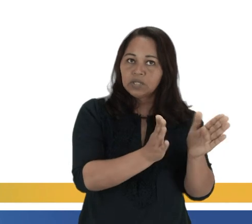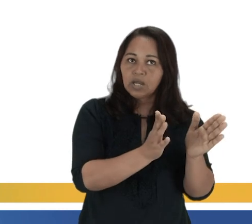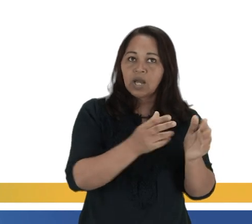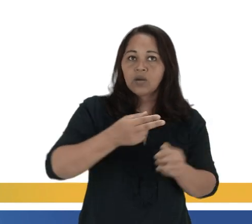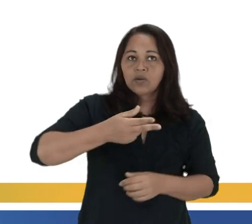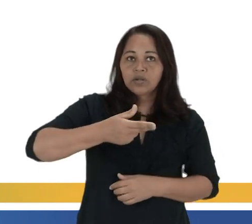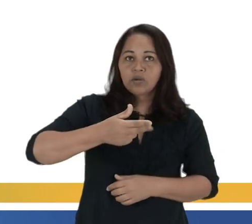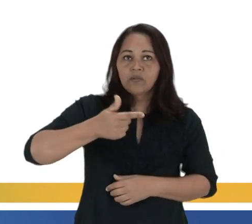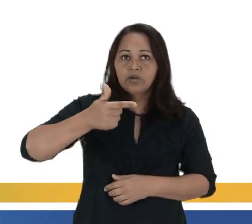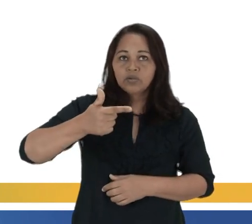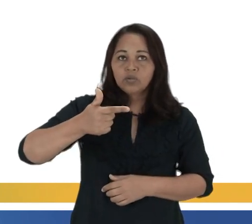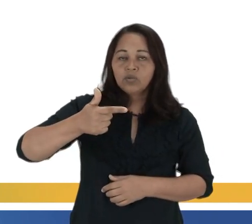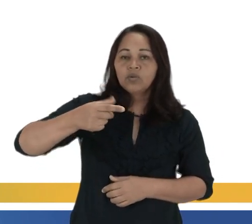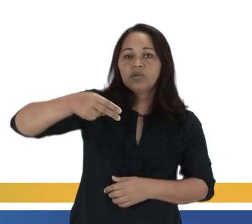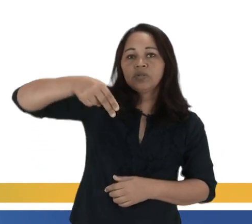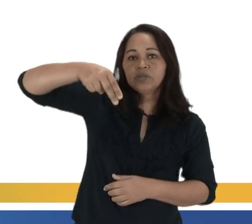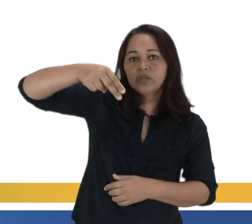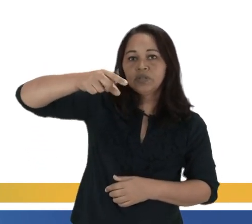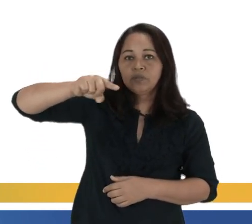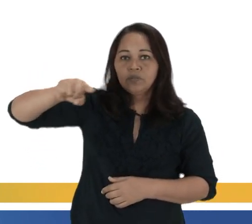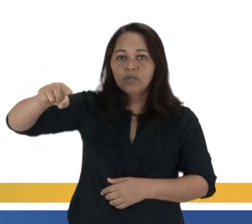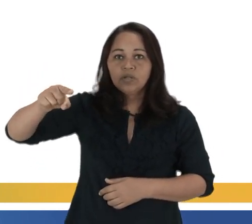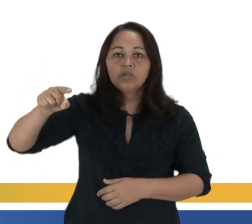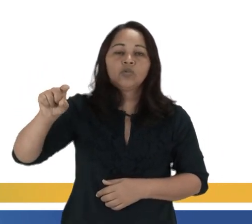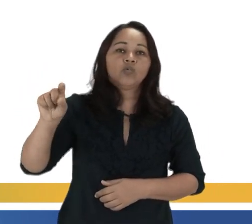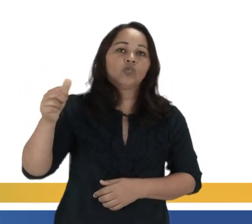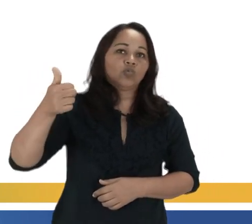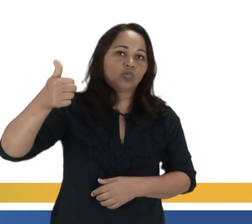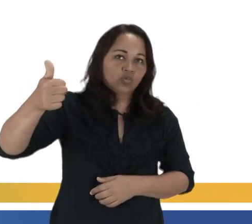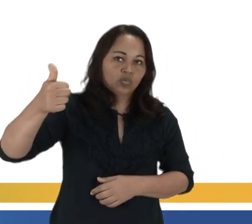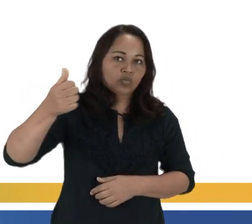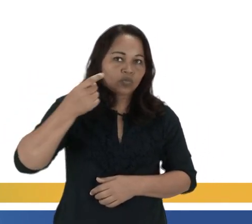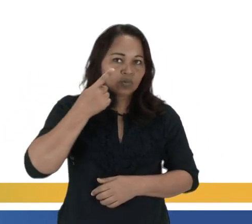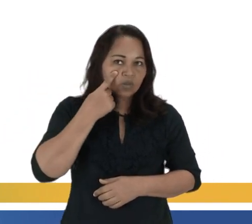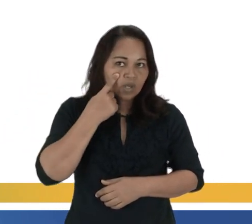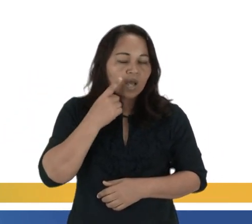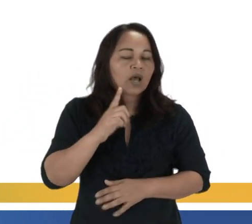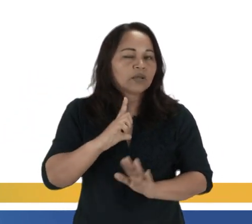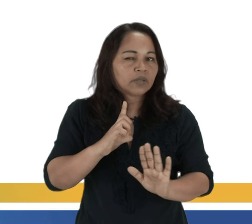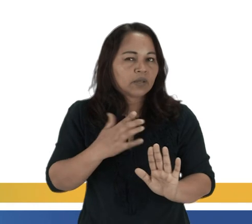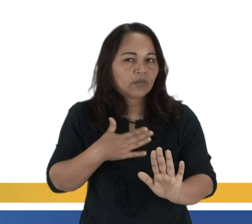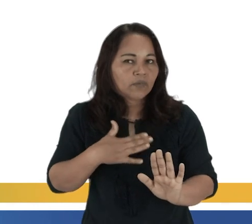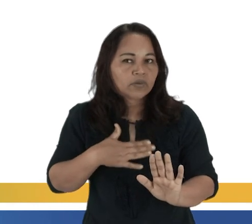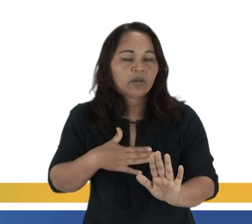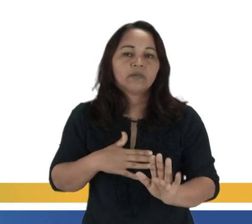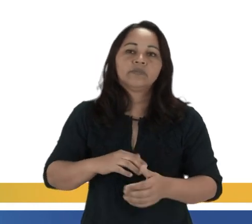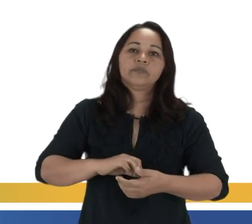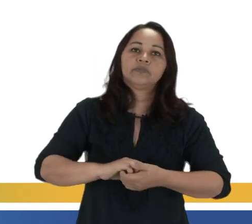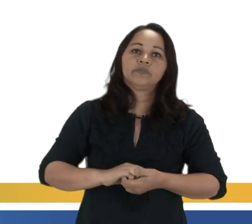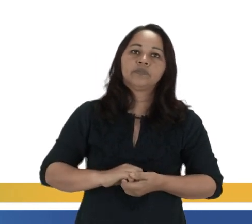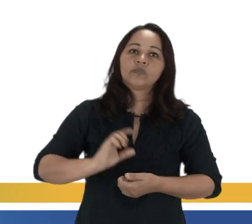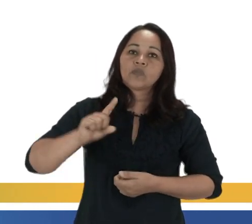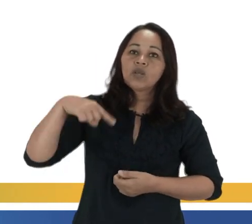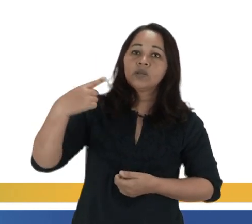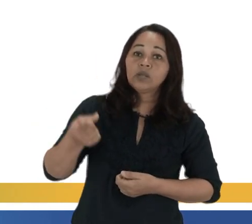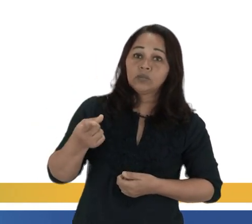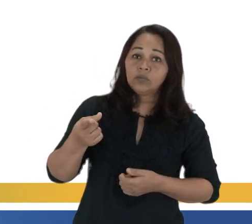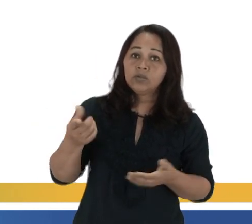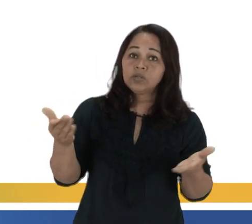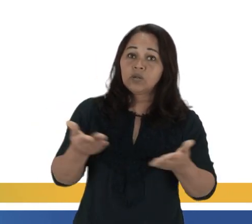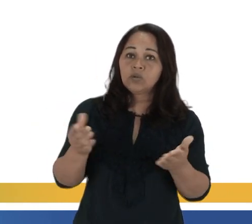posso anular, entre aspas, tá? Não é que ela vai deixar de existir, não. Só para resolver meu problema. Passo a operar somente